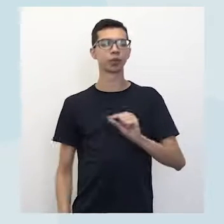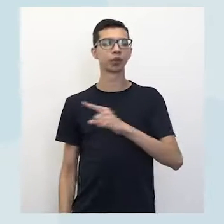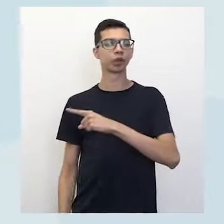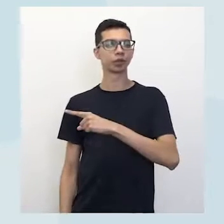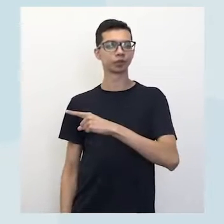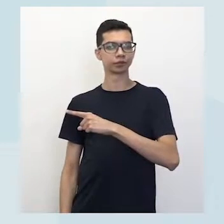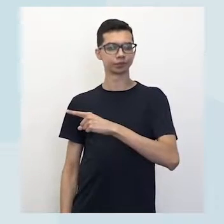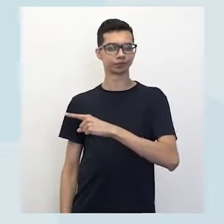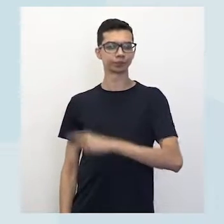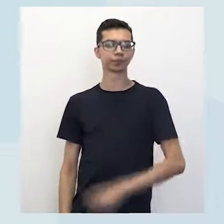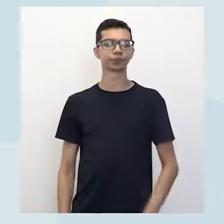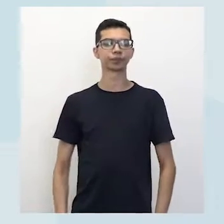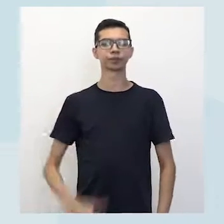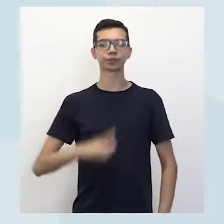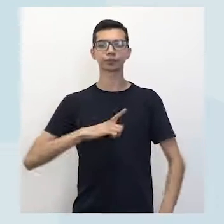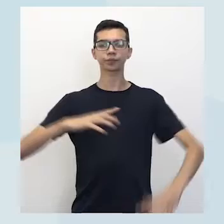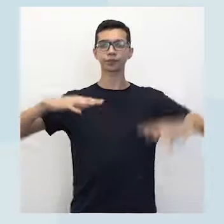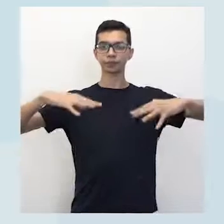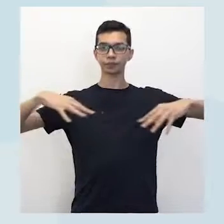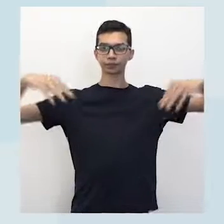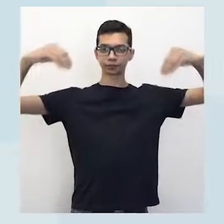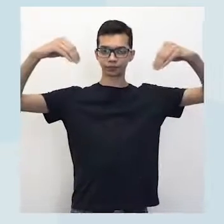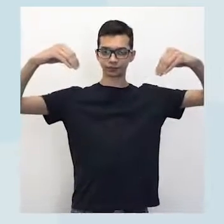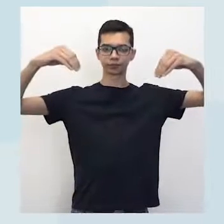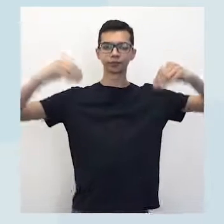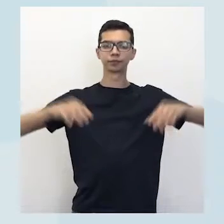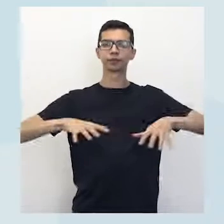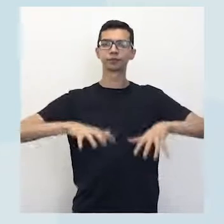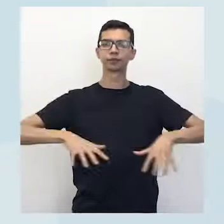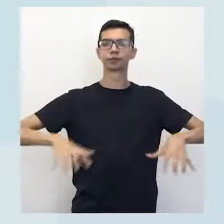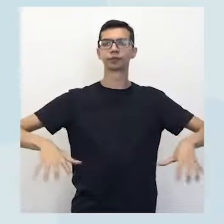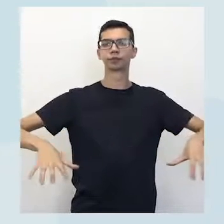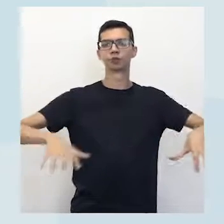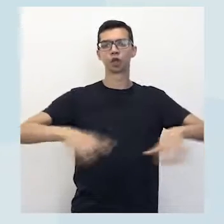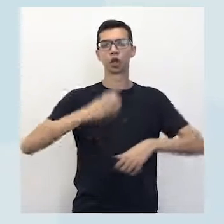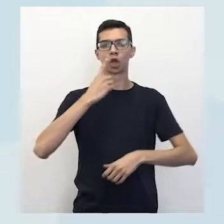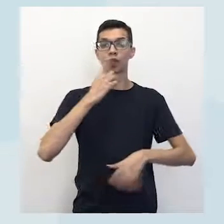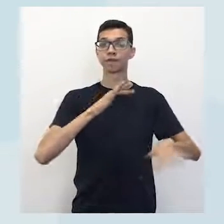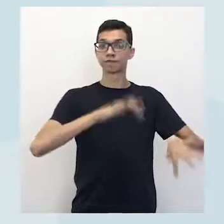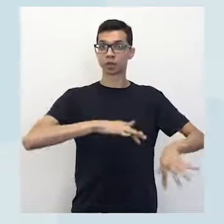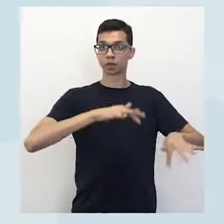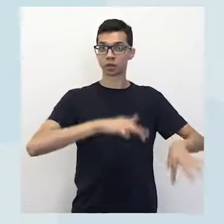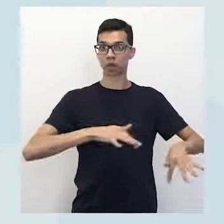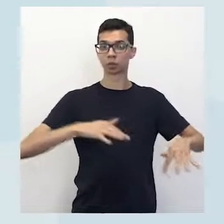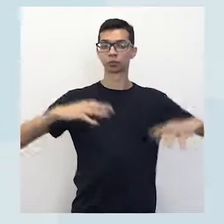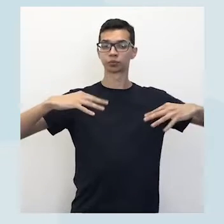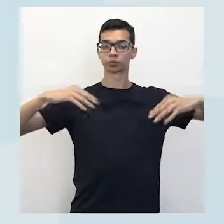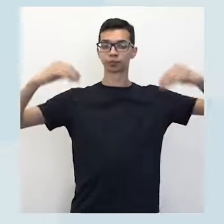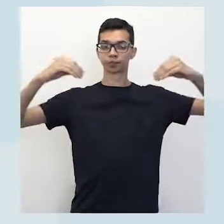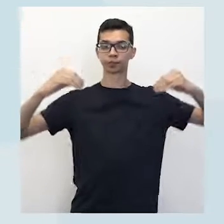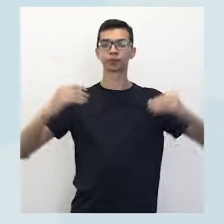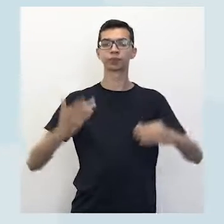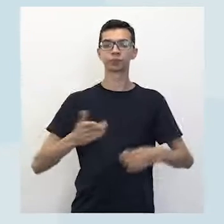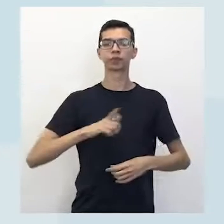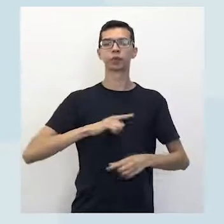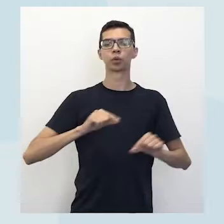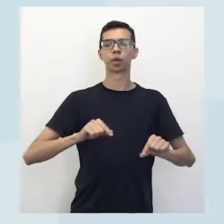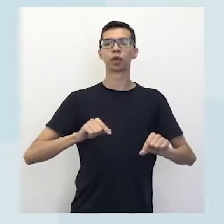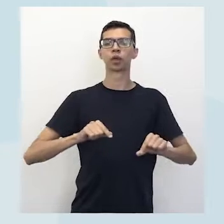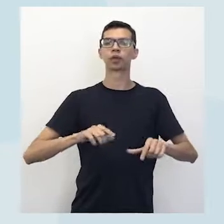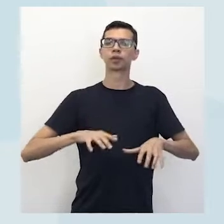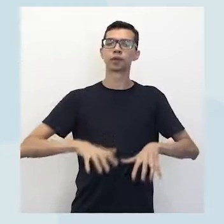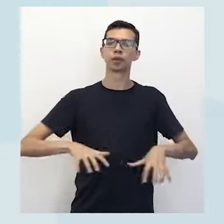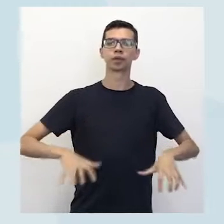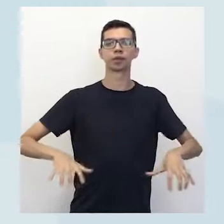formado ao pé de um castelo. O senhor feudal mora lá no topo. Abaixo nós temos as vilinhas dos servos, que eles vão